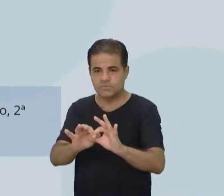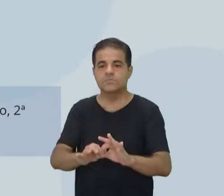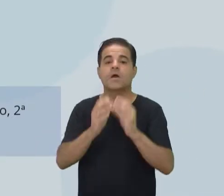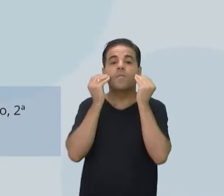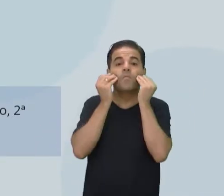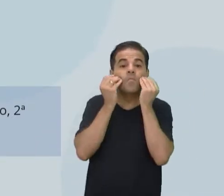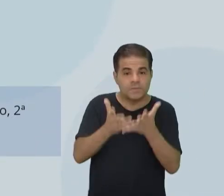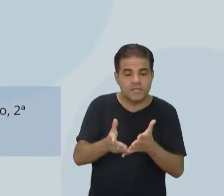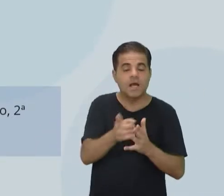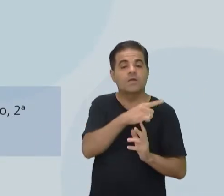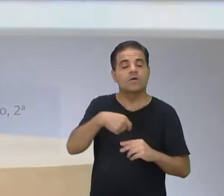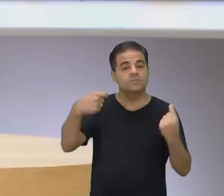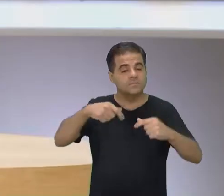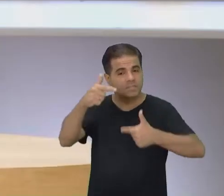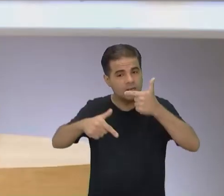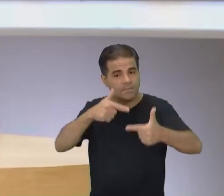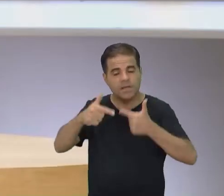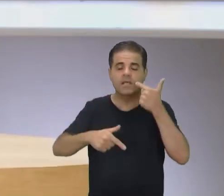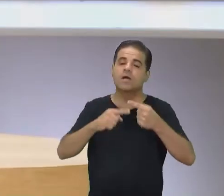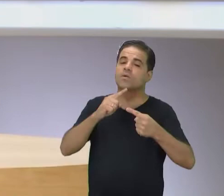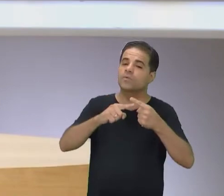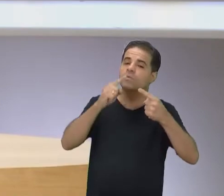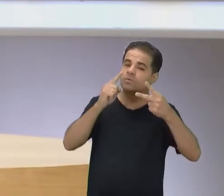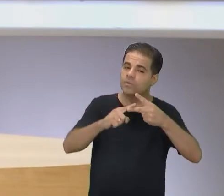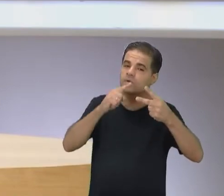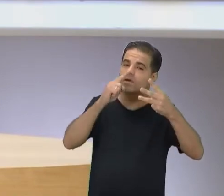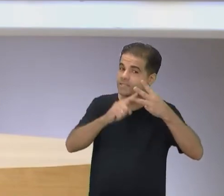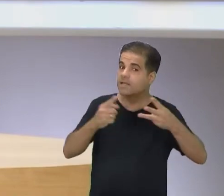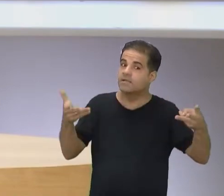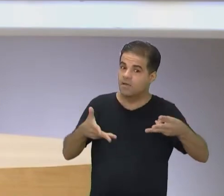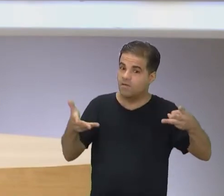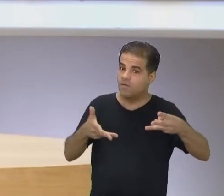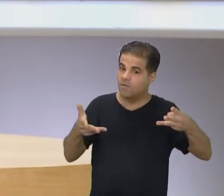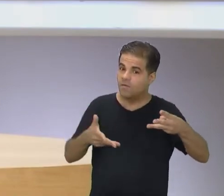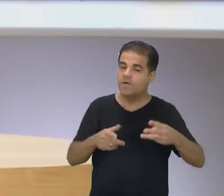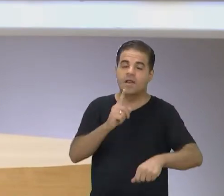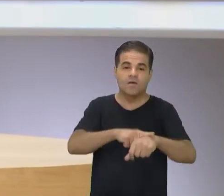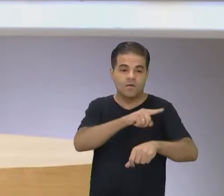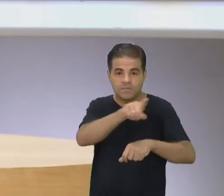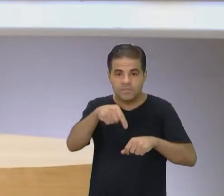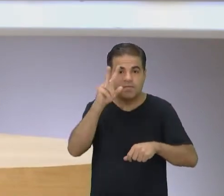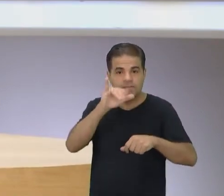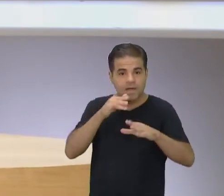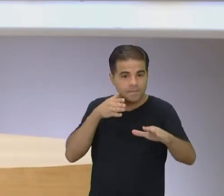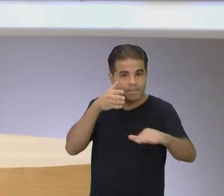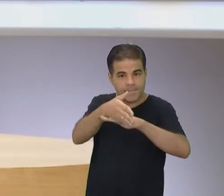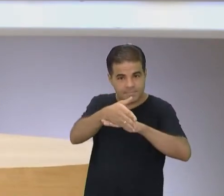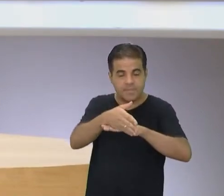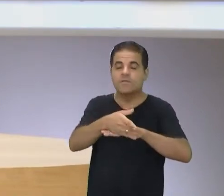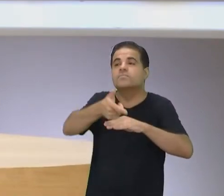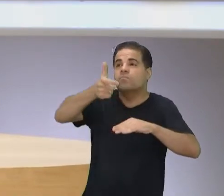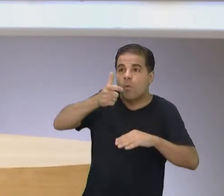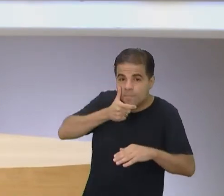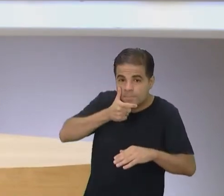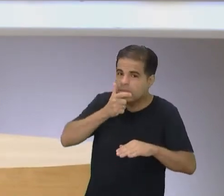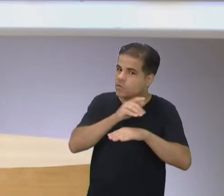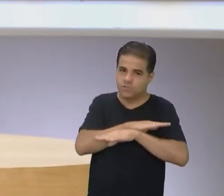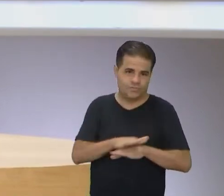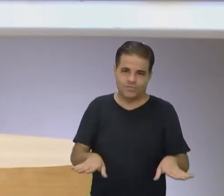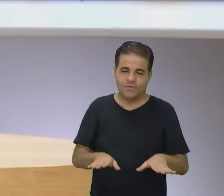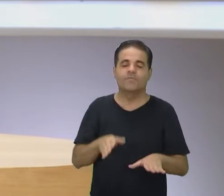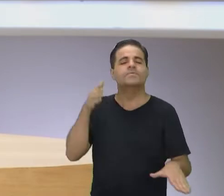que agora a gente sempre vem trabalhando com a competência 1, 2 e agora a gente está na 3, que é a hora que você vai participar. Então você não observa apenas,